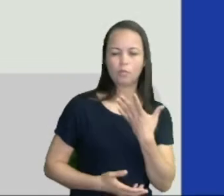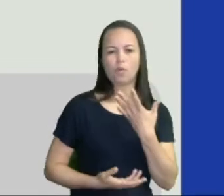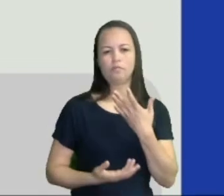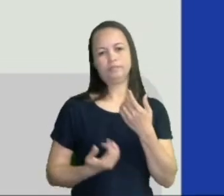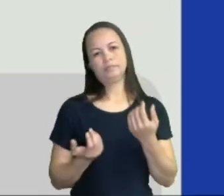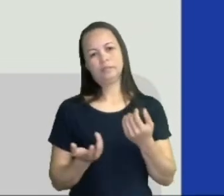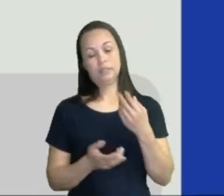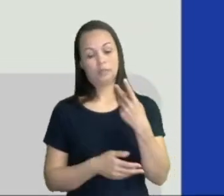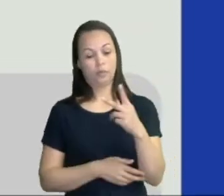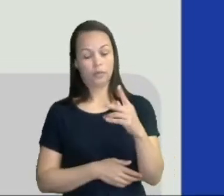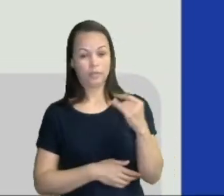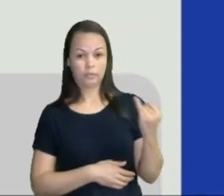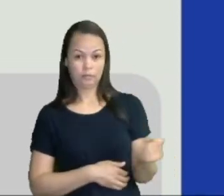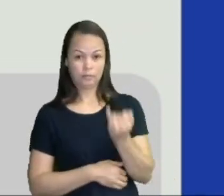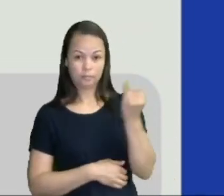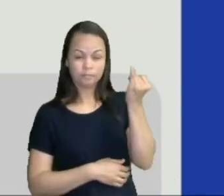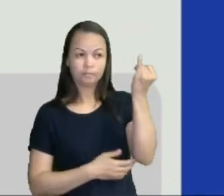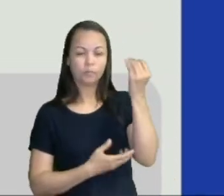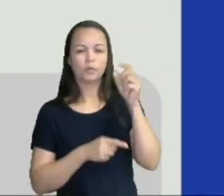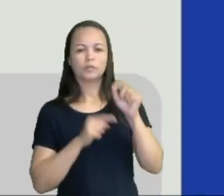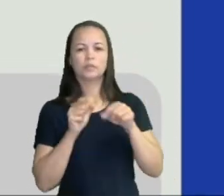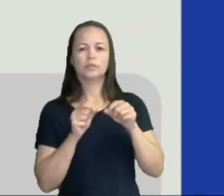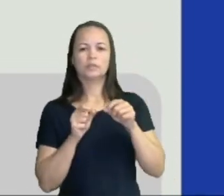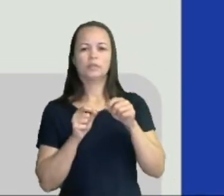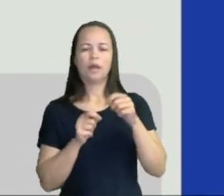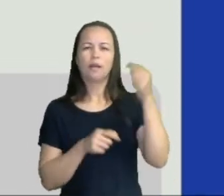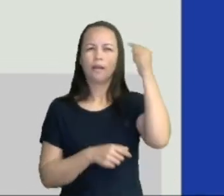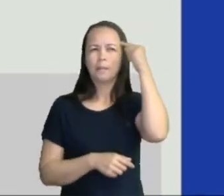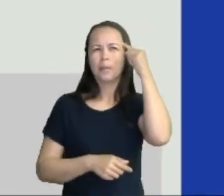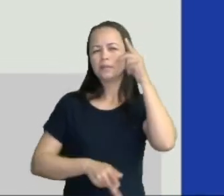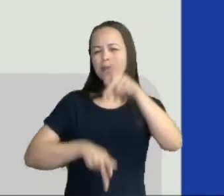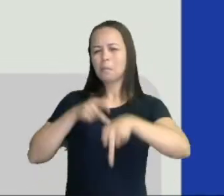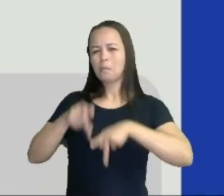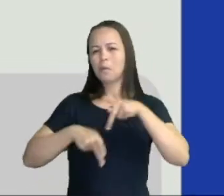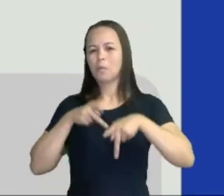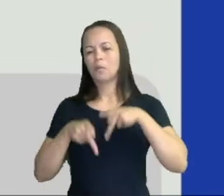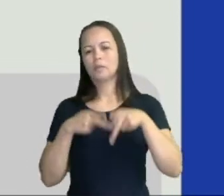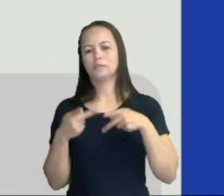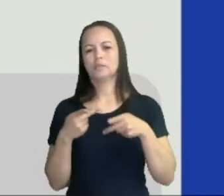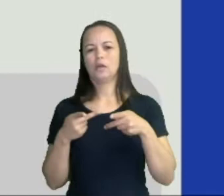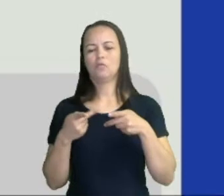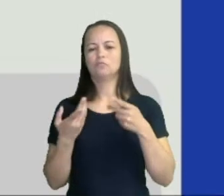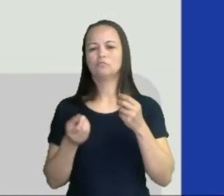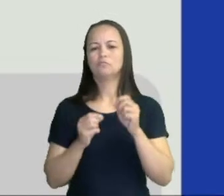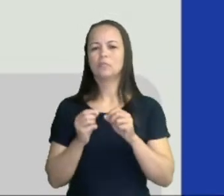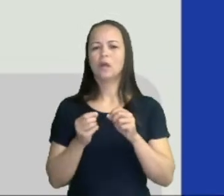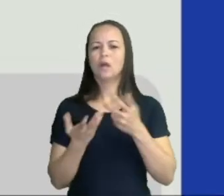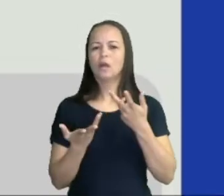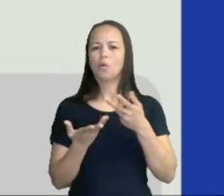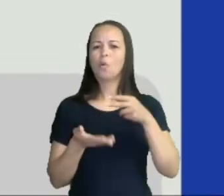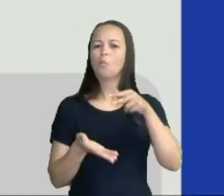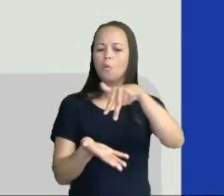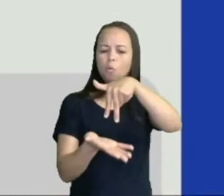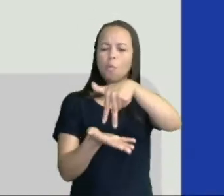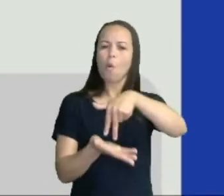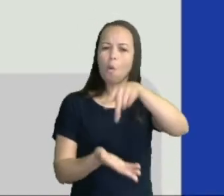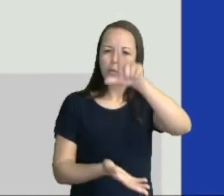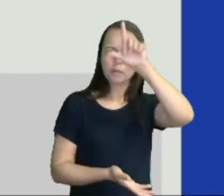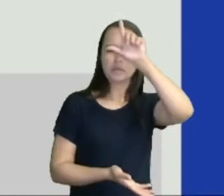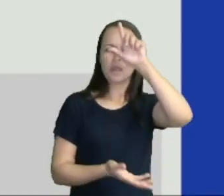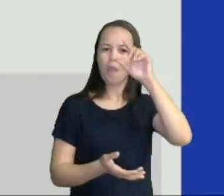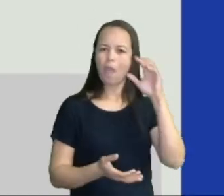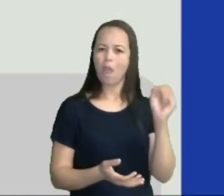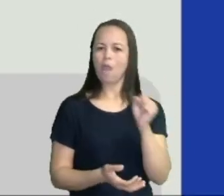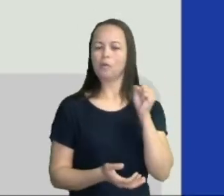que na cabeça da população figurasse um herói. Ou